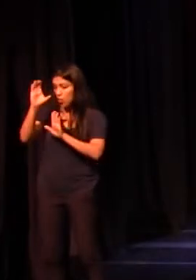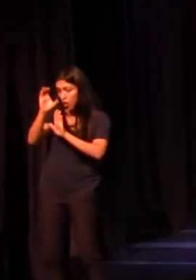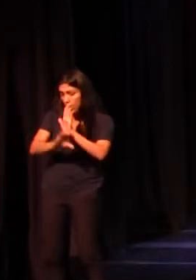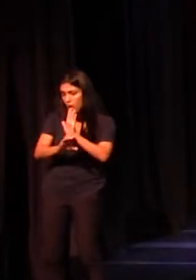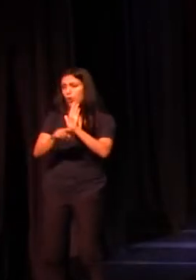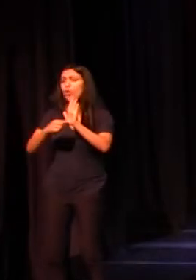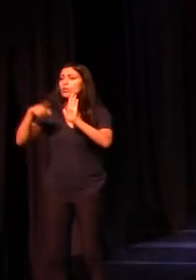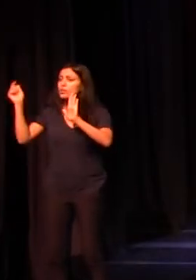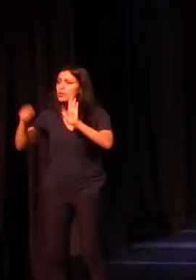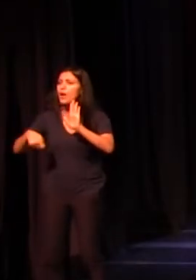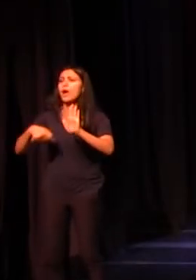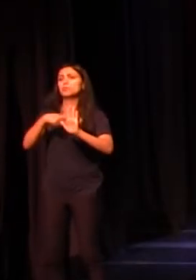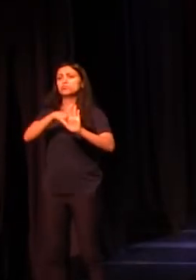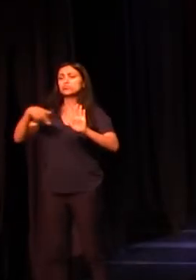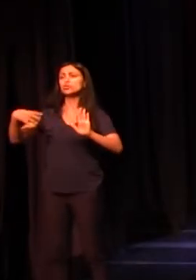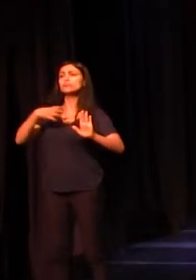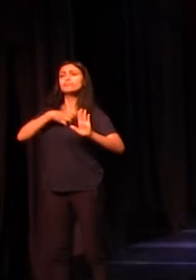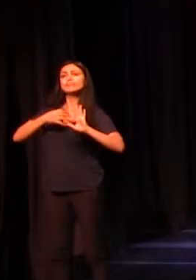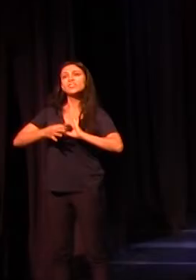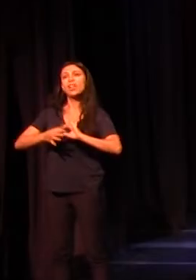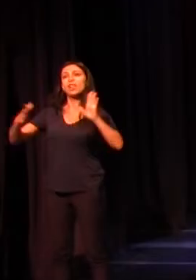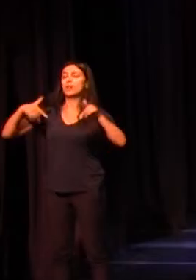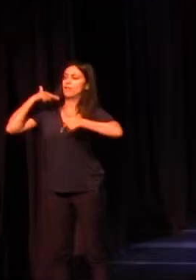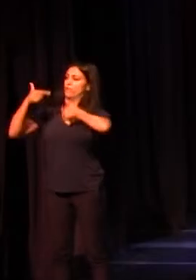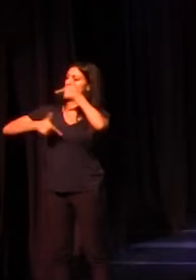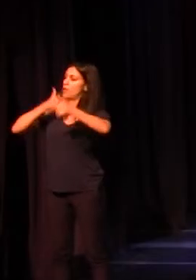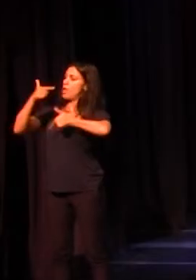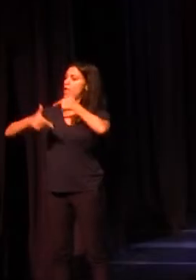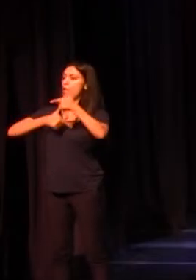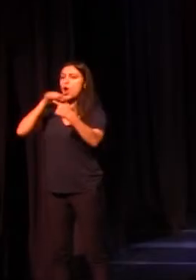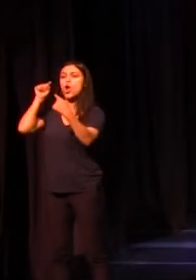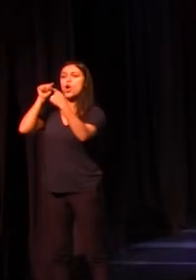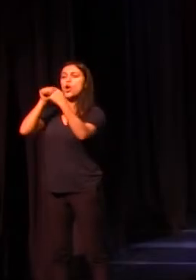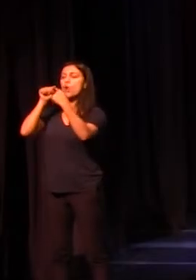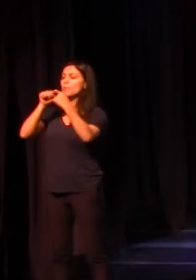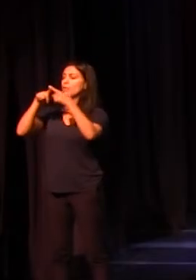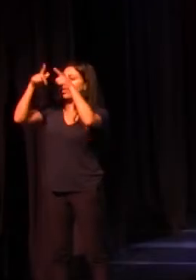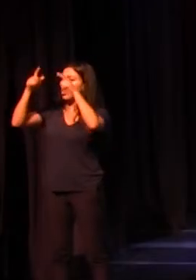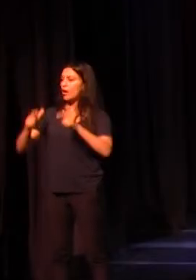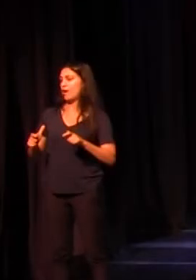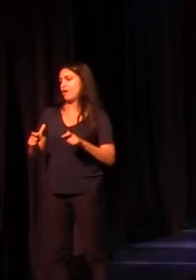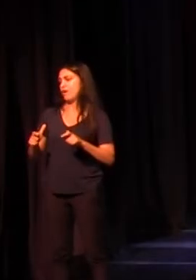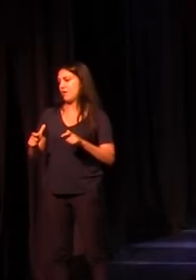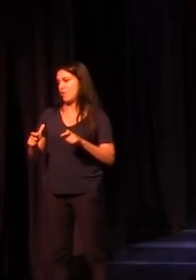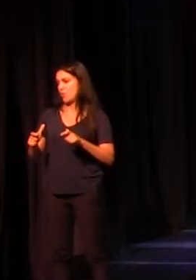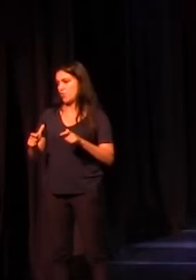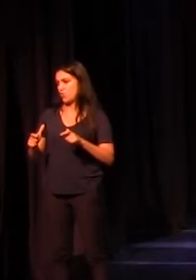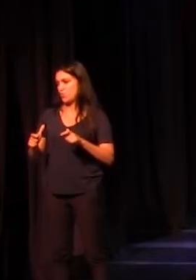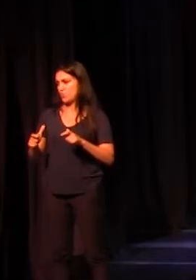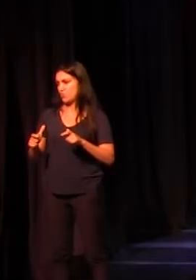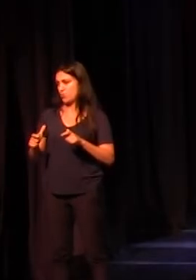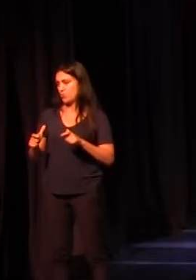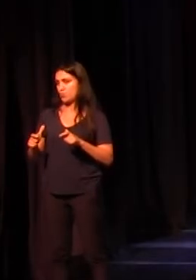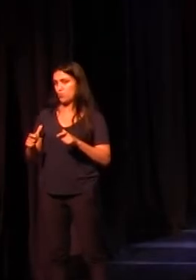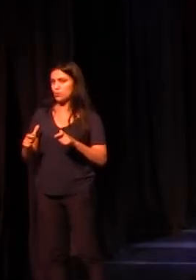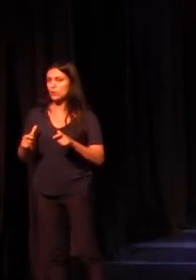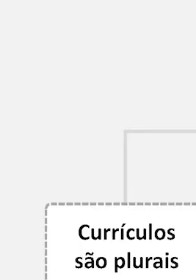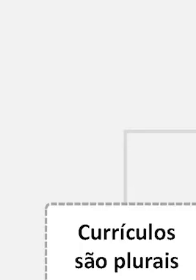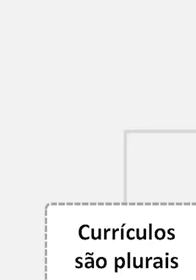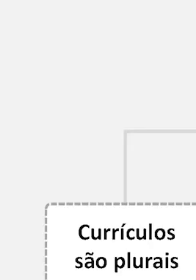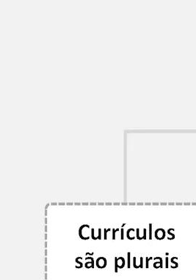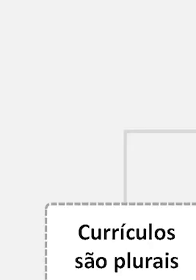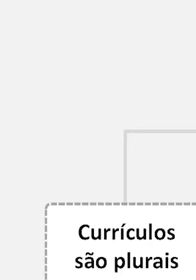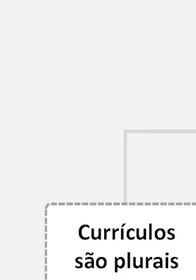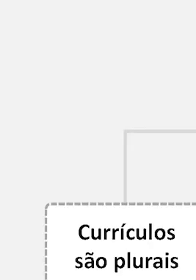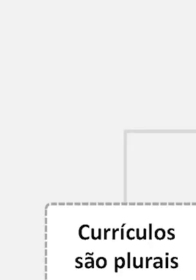que o professor possa trabalhar a questão local, a questão regional que ele tem. Tá? Também,